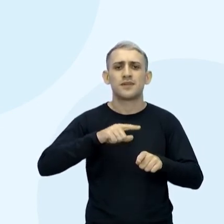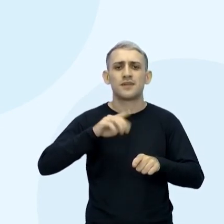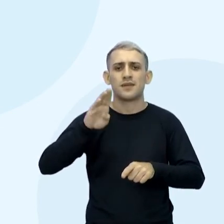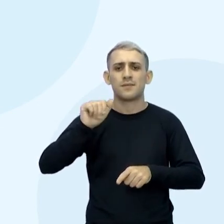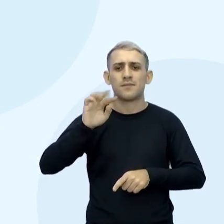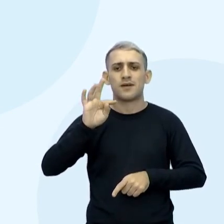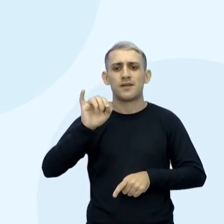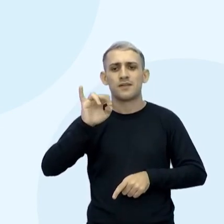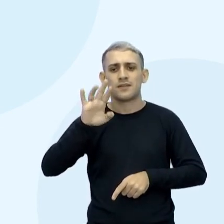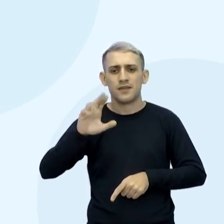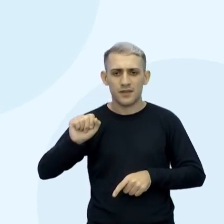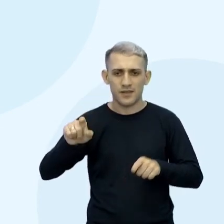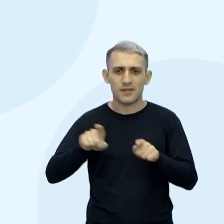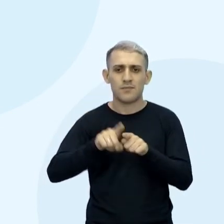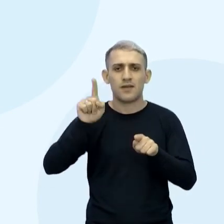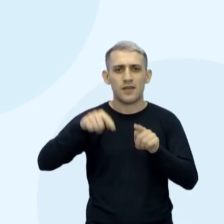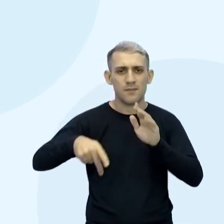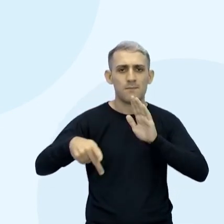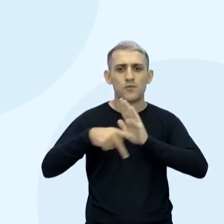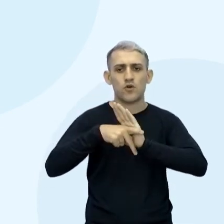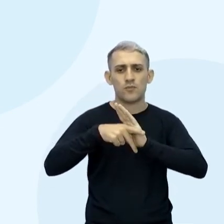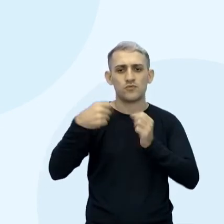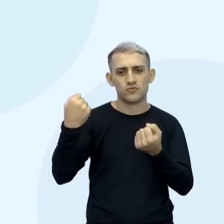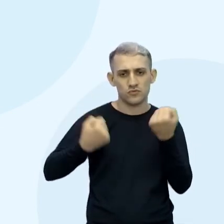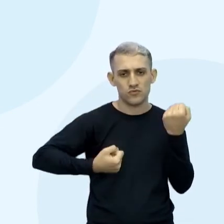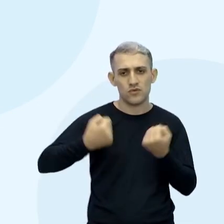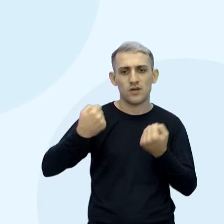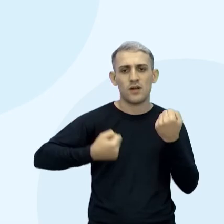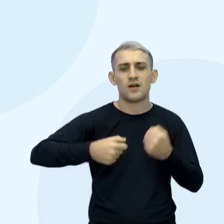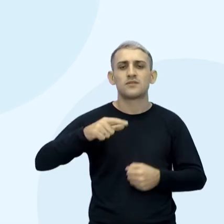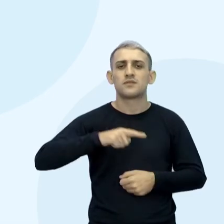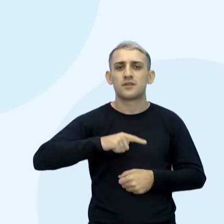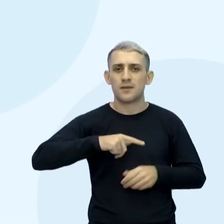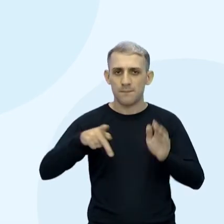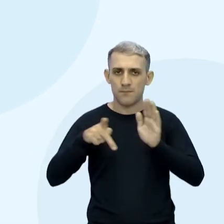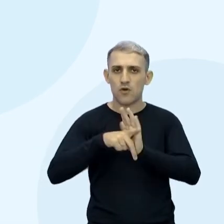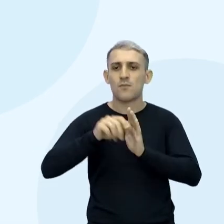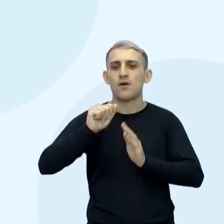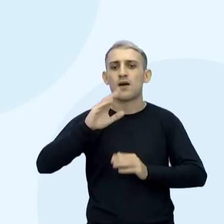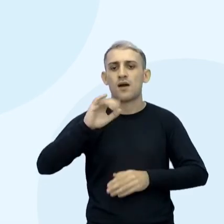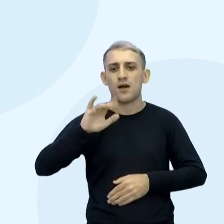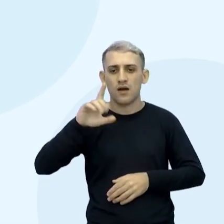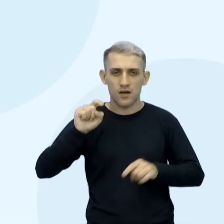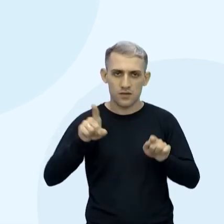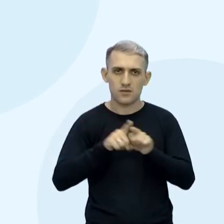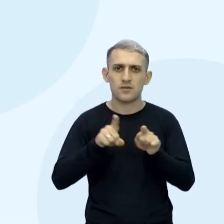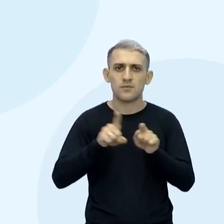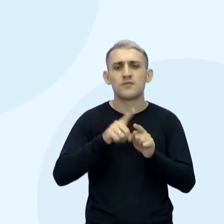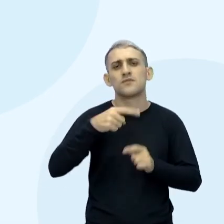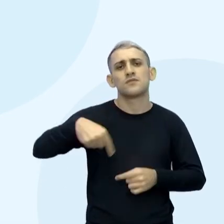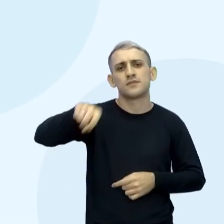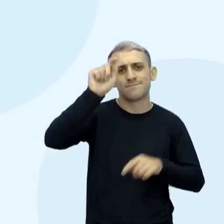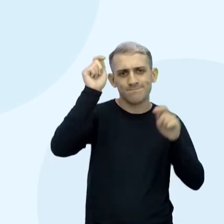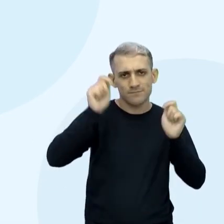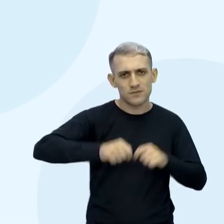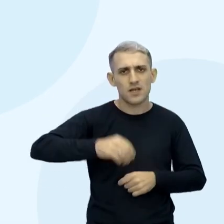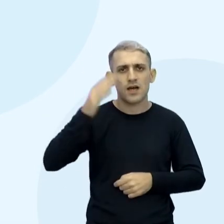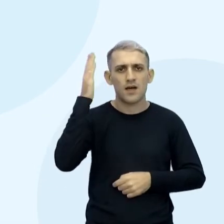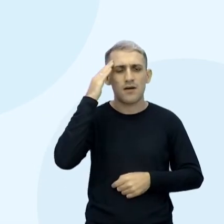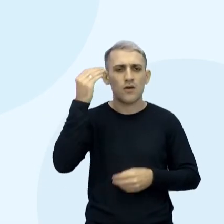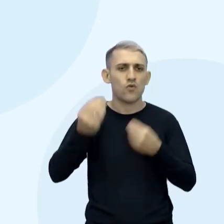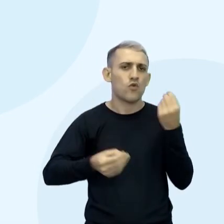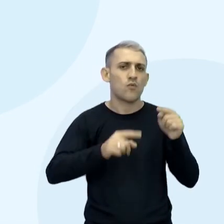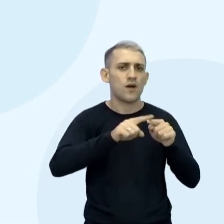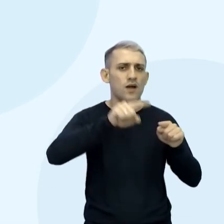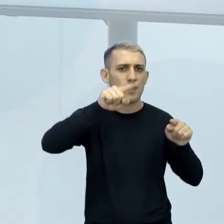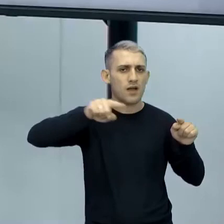gente, que a gente tá falando, são as baterias de carro, que são feitas de ácido sulfúrico, tá? Então, aí, para vocês terem uma ideia da escala